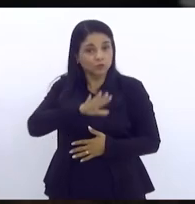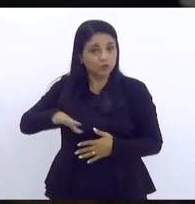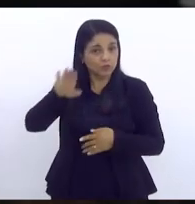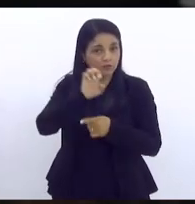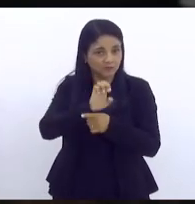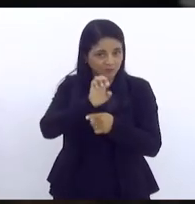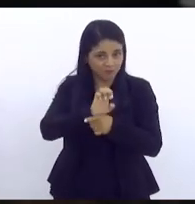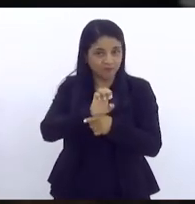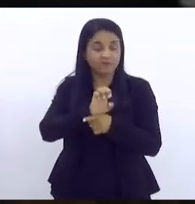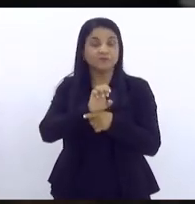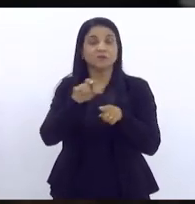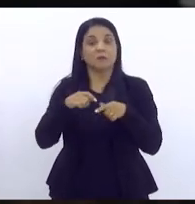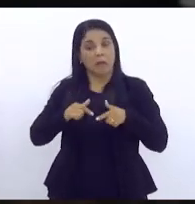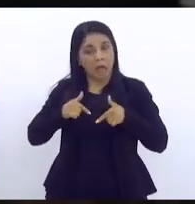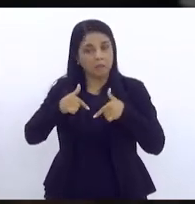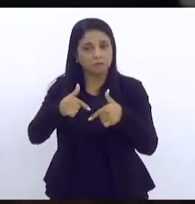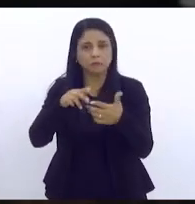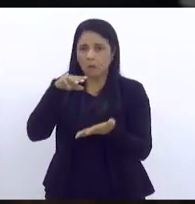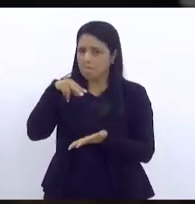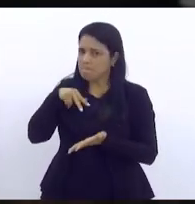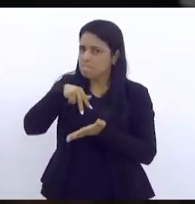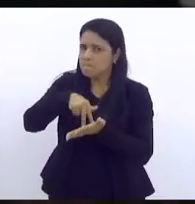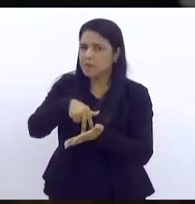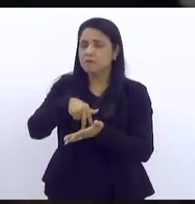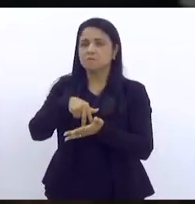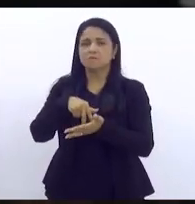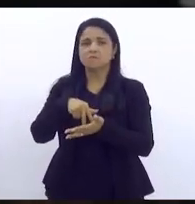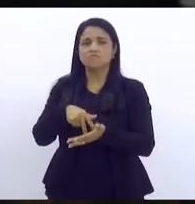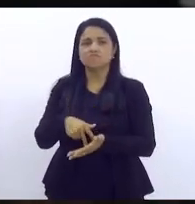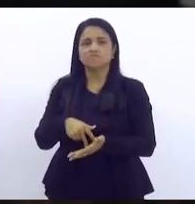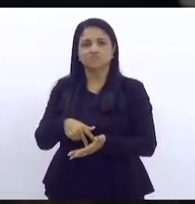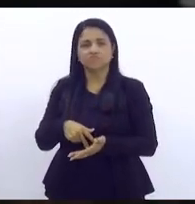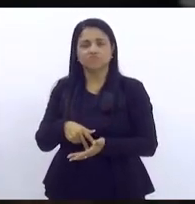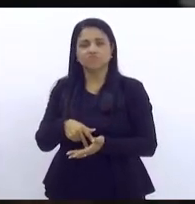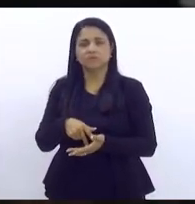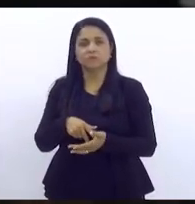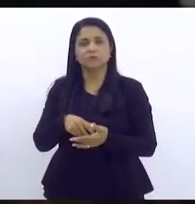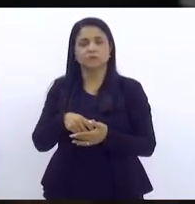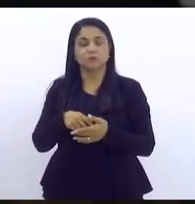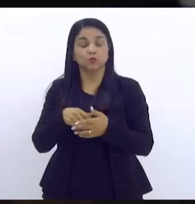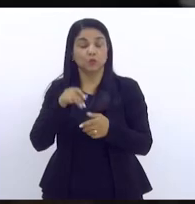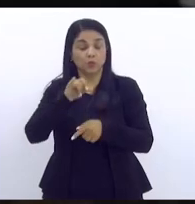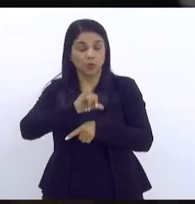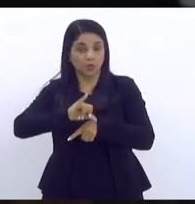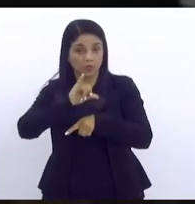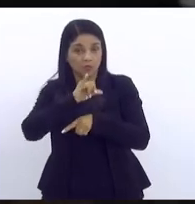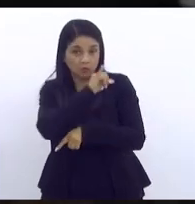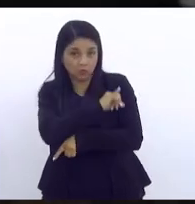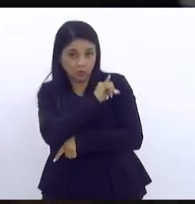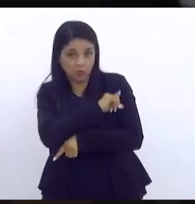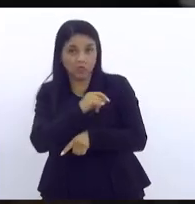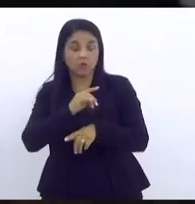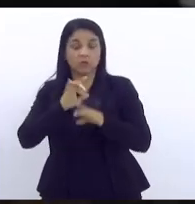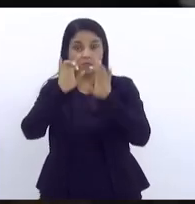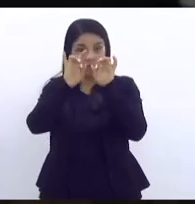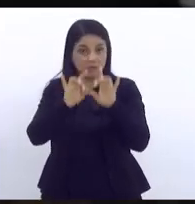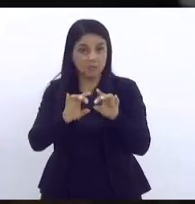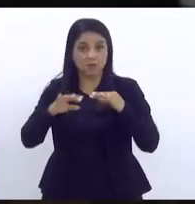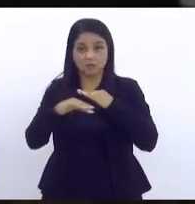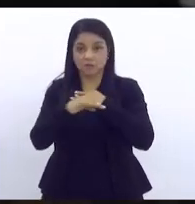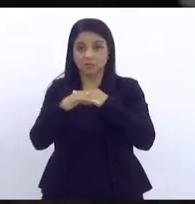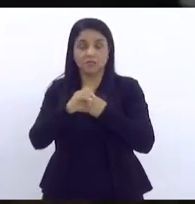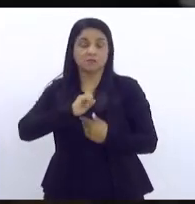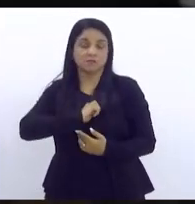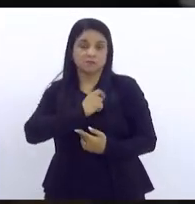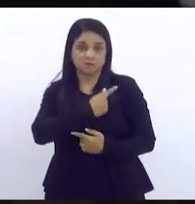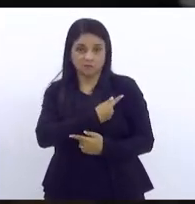atuação muito firme e presente no Grande Rio especialmente São Gonçalo eu já vou lhe passar Josemar em breve para fazer uso da